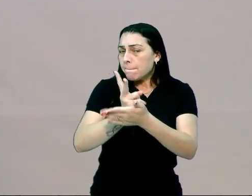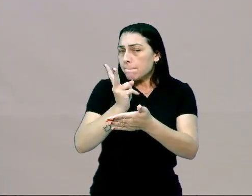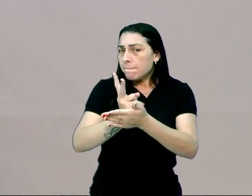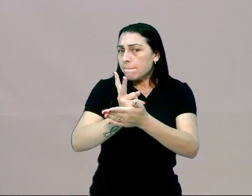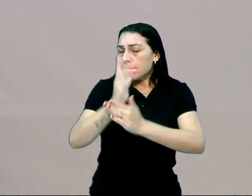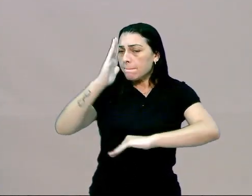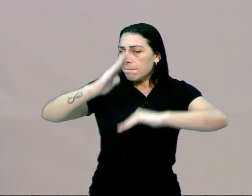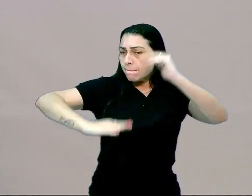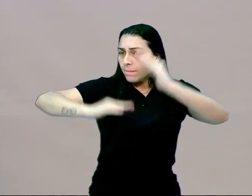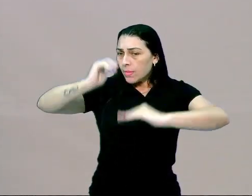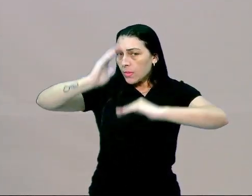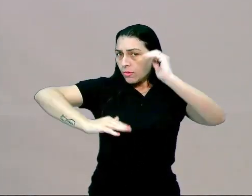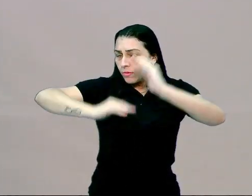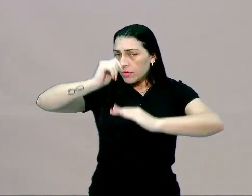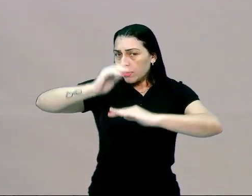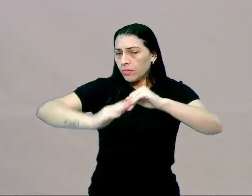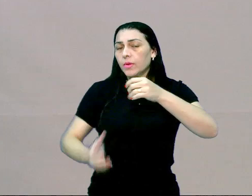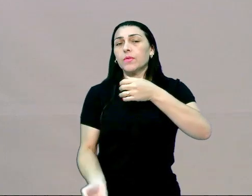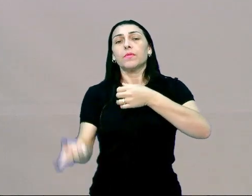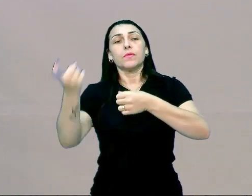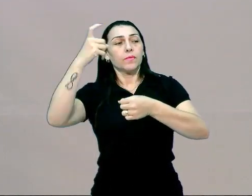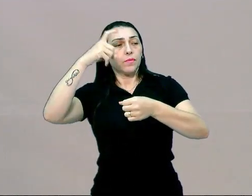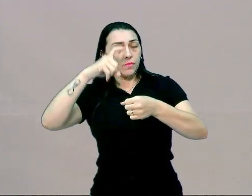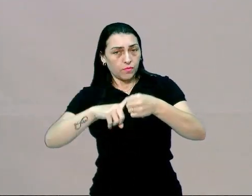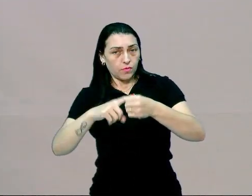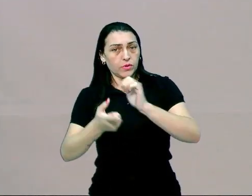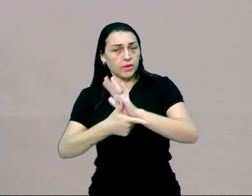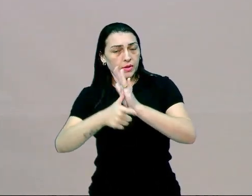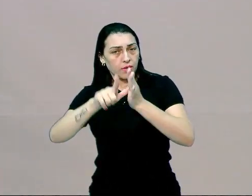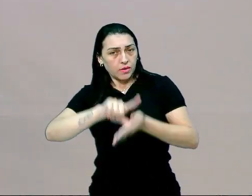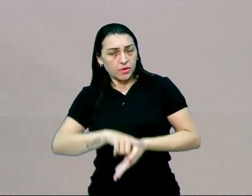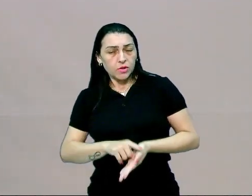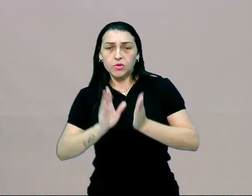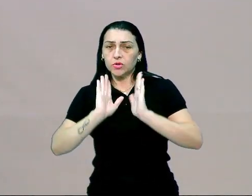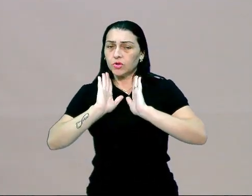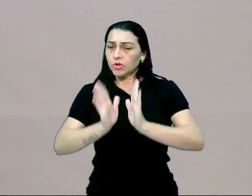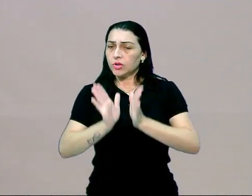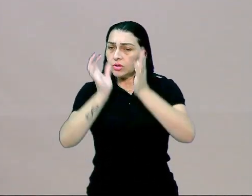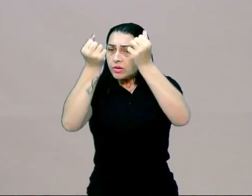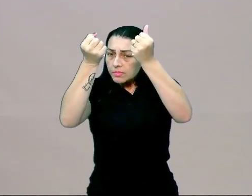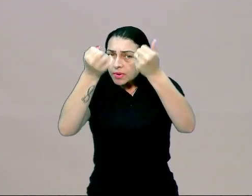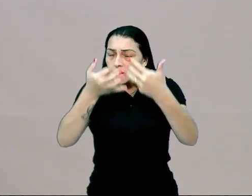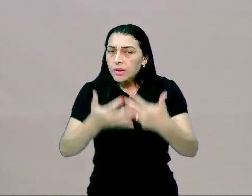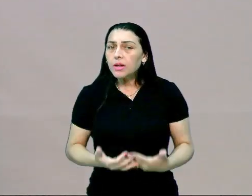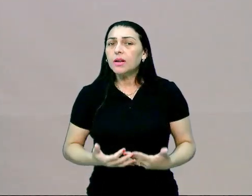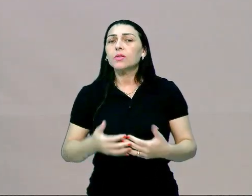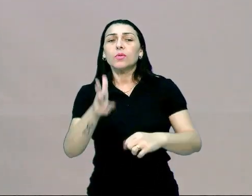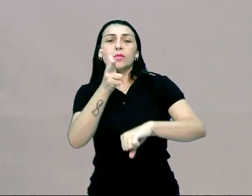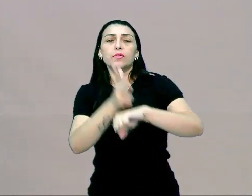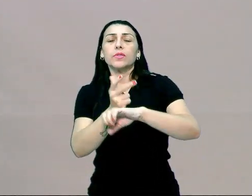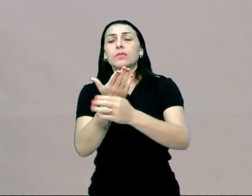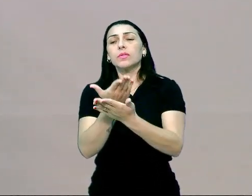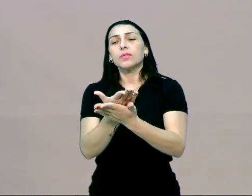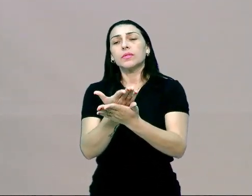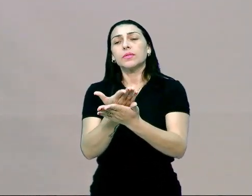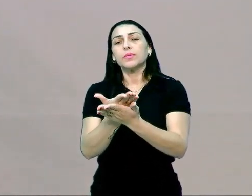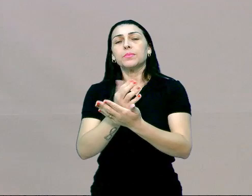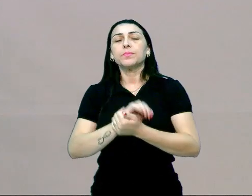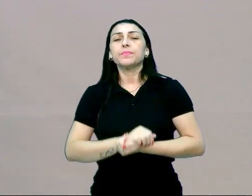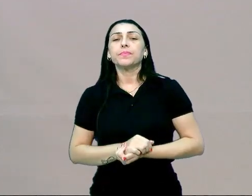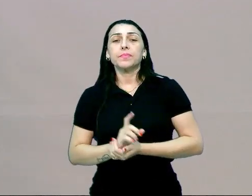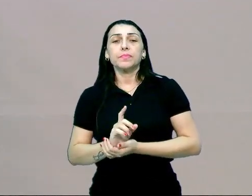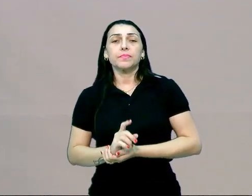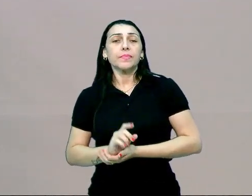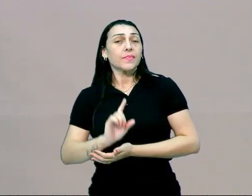função? E aí a gente retoma um ponto anterior, já explicado em uma videoaula,